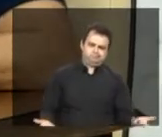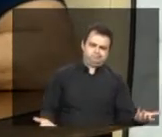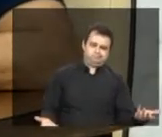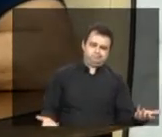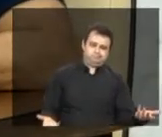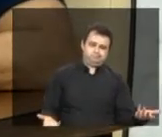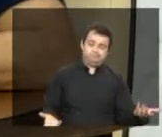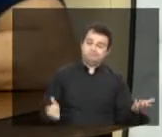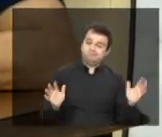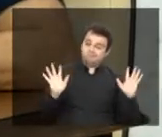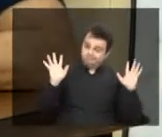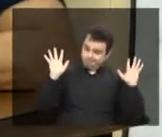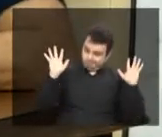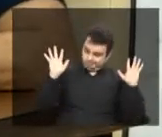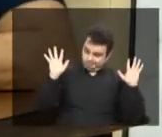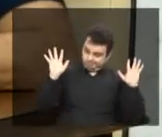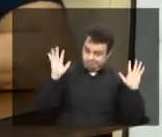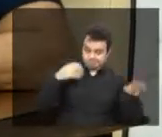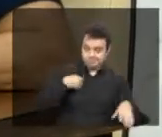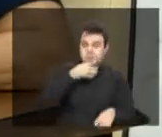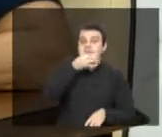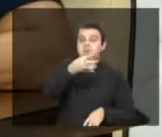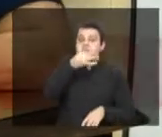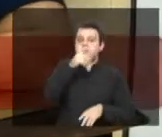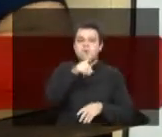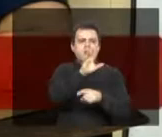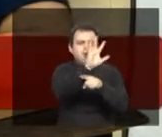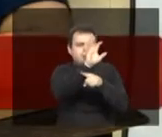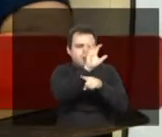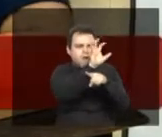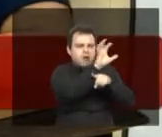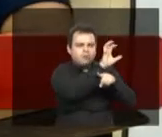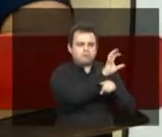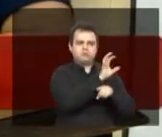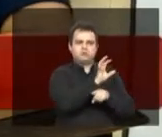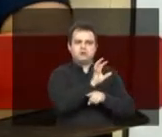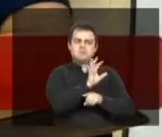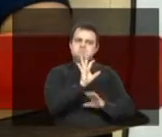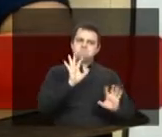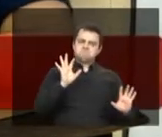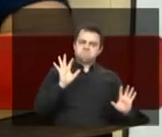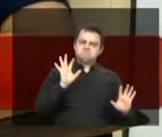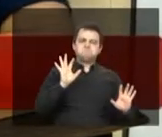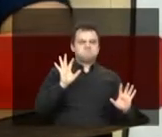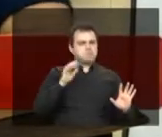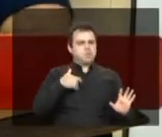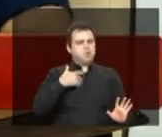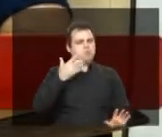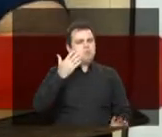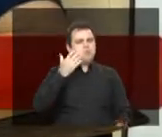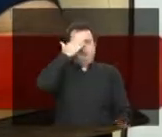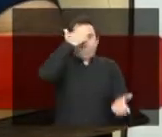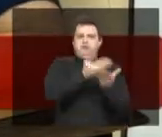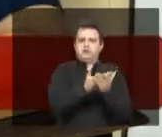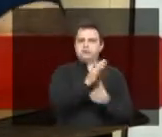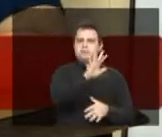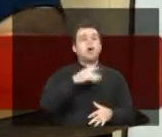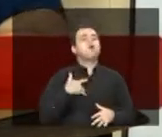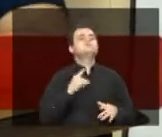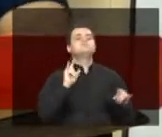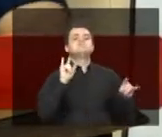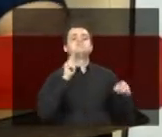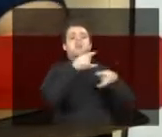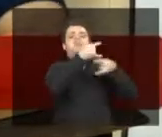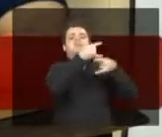Eu costumo fazer sempre assim, nada gravado. Eu acredito no poder da gravação, mas eu gosto de fazer a live